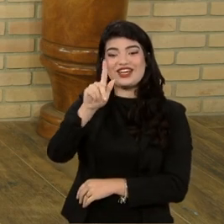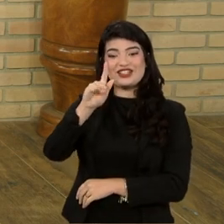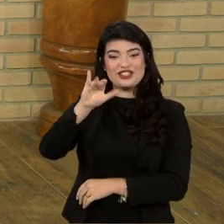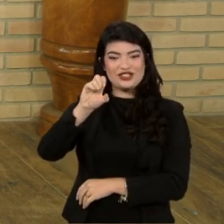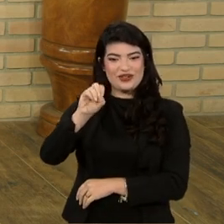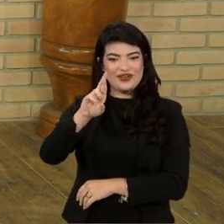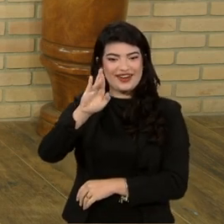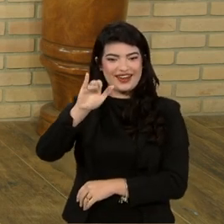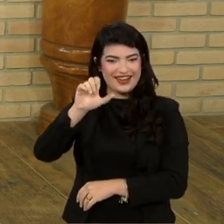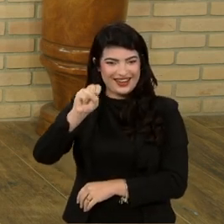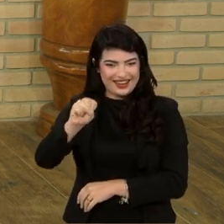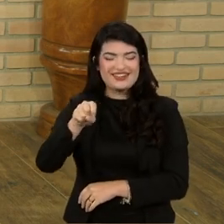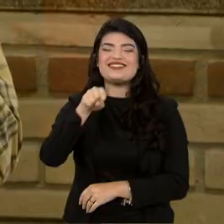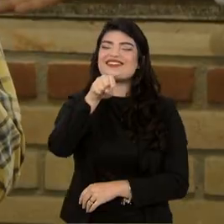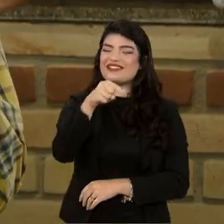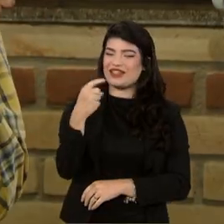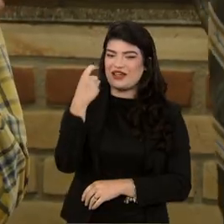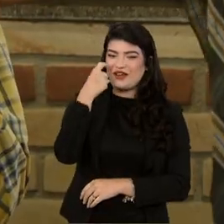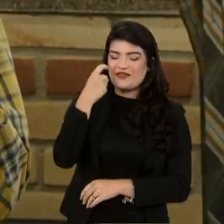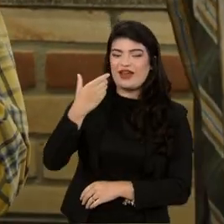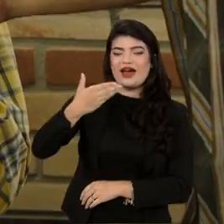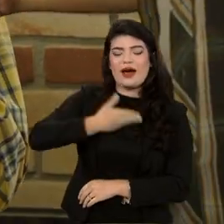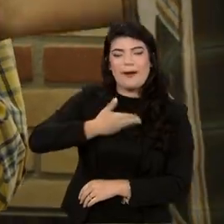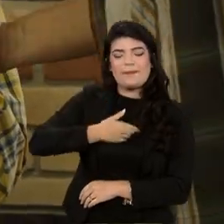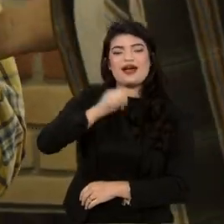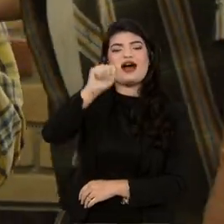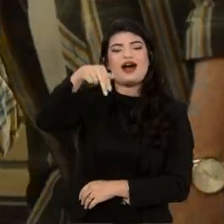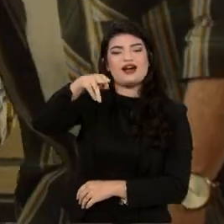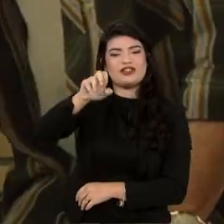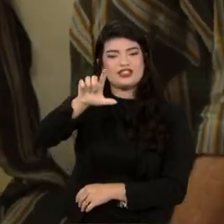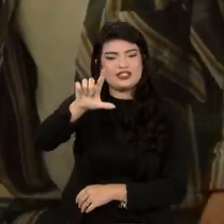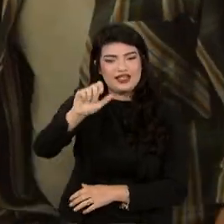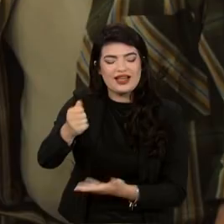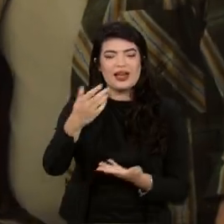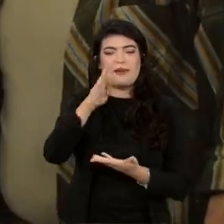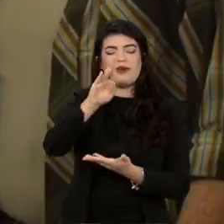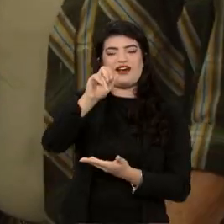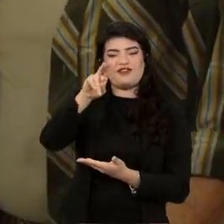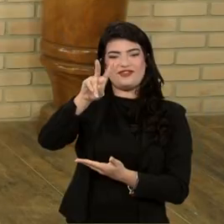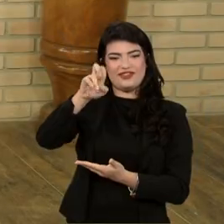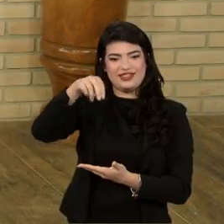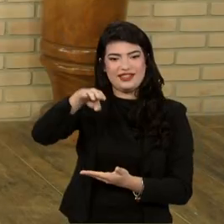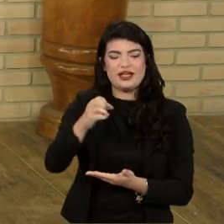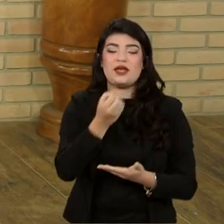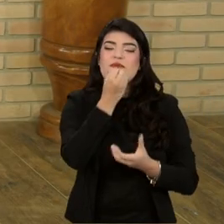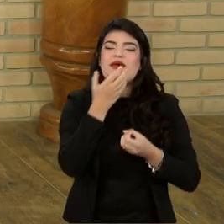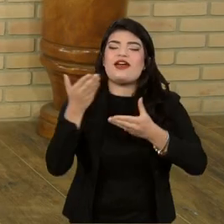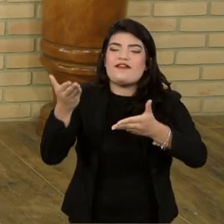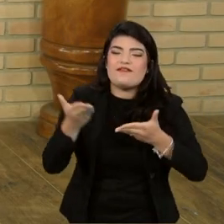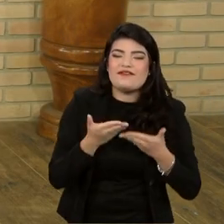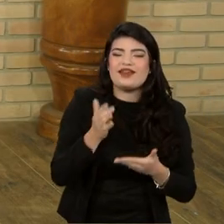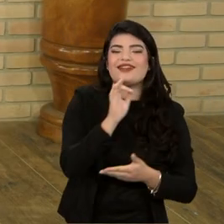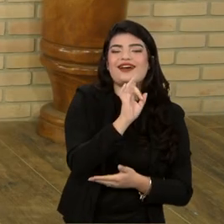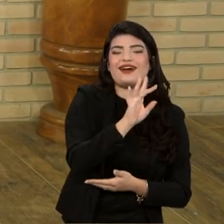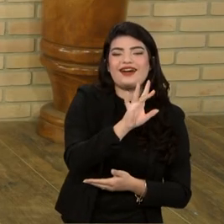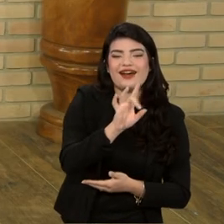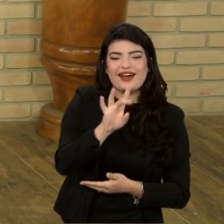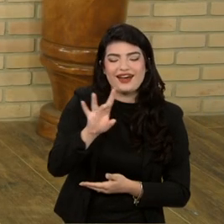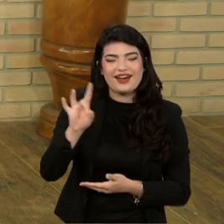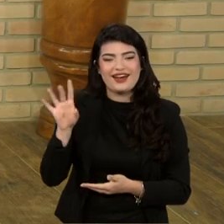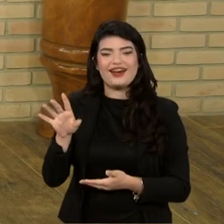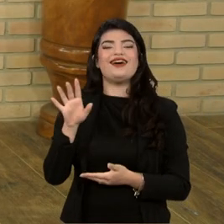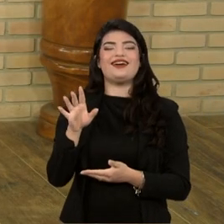de Ângela e Bavini. Seja bem-vindo. Oh, meu Deus. Ângela. Ângela, ó.